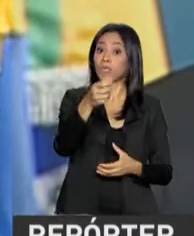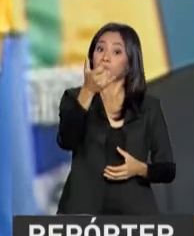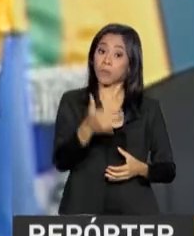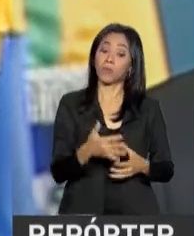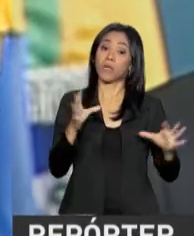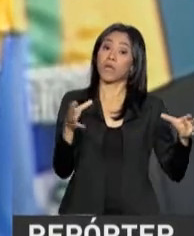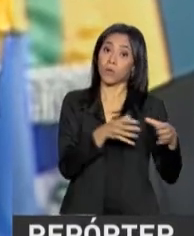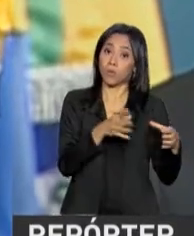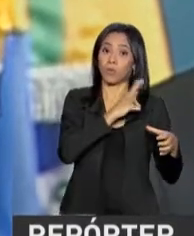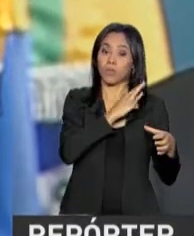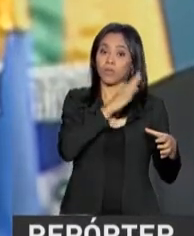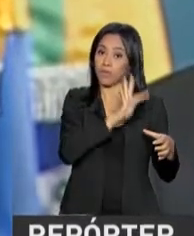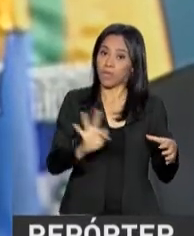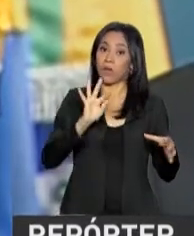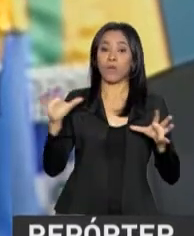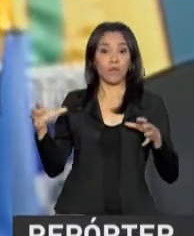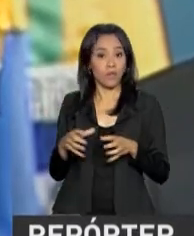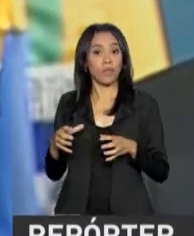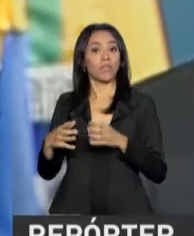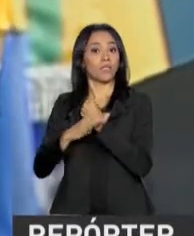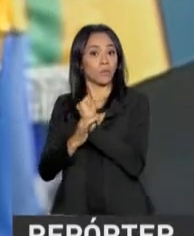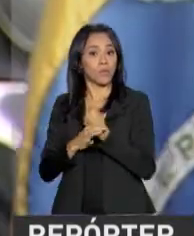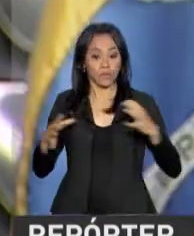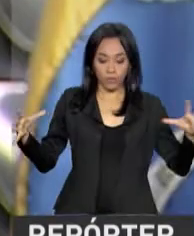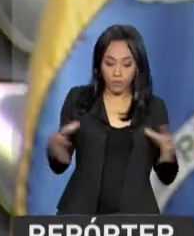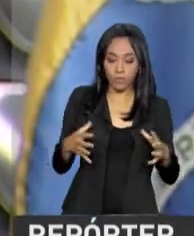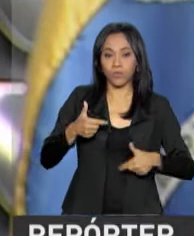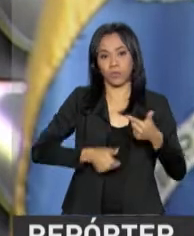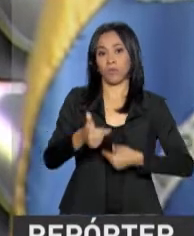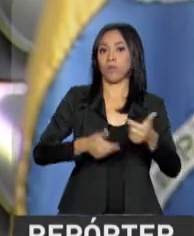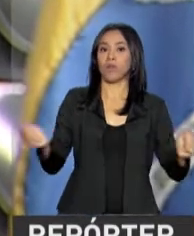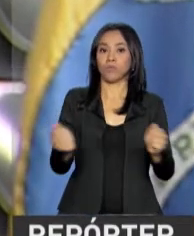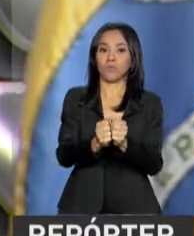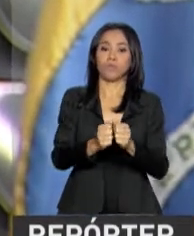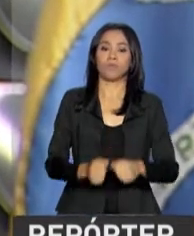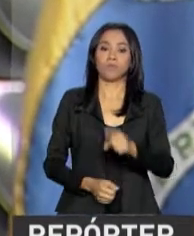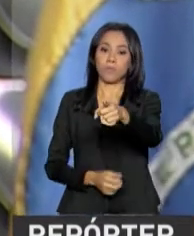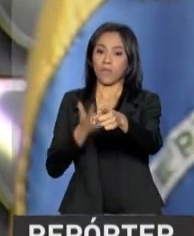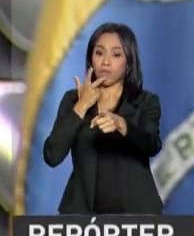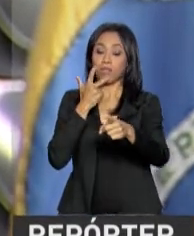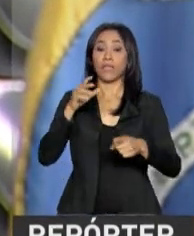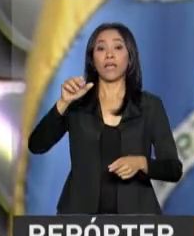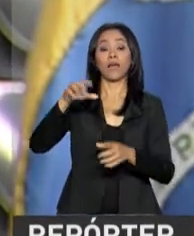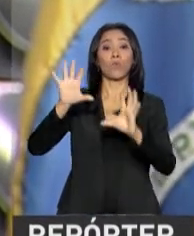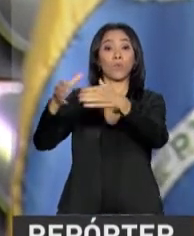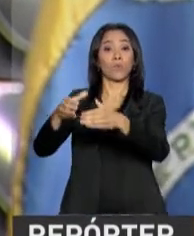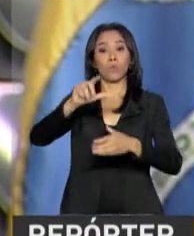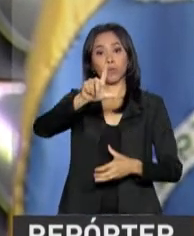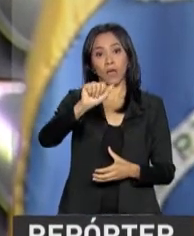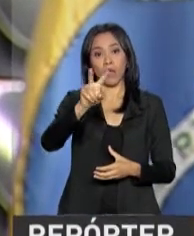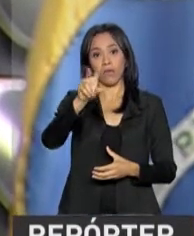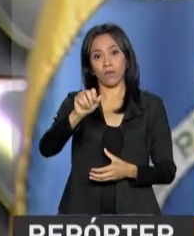federal vão trabalhar juntos no combate ao crime organizado a lava jato continua forte a equipe do jim que